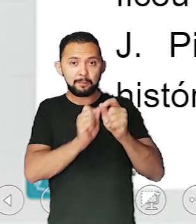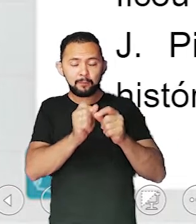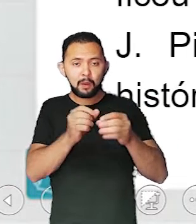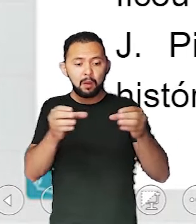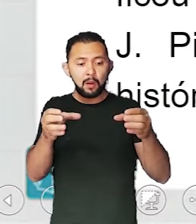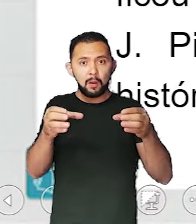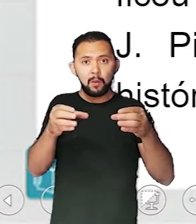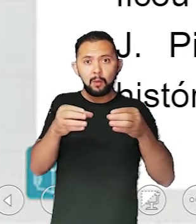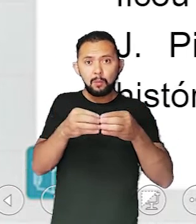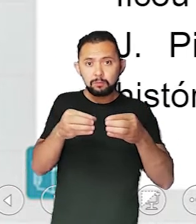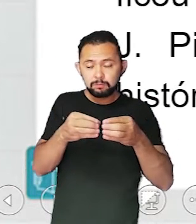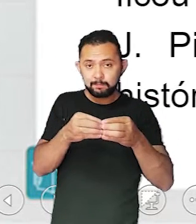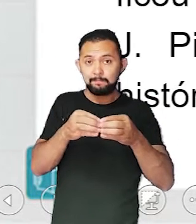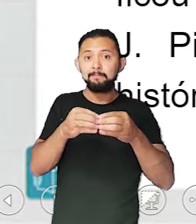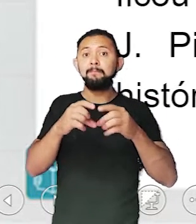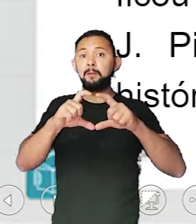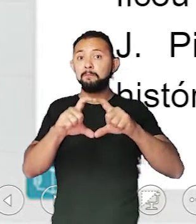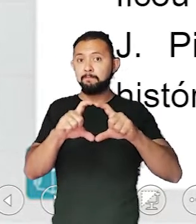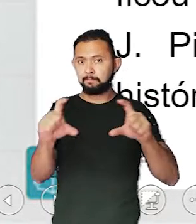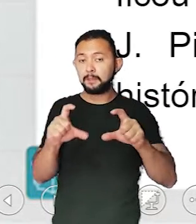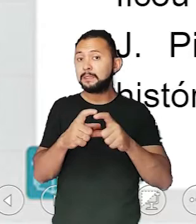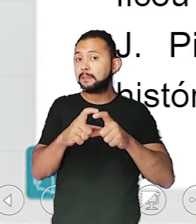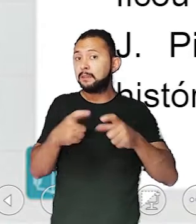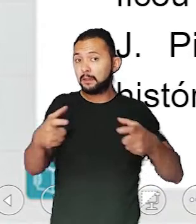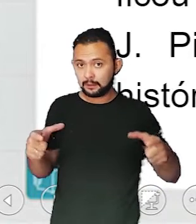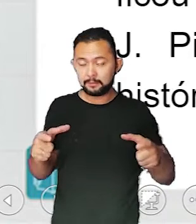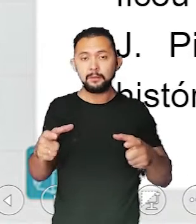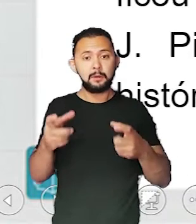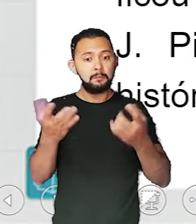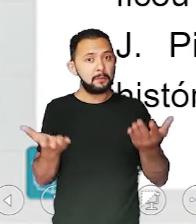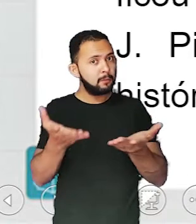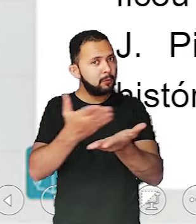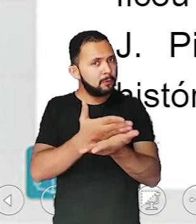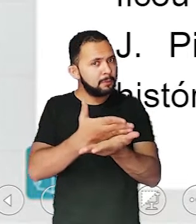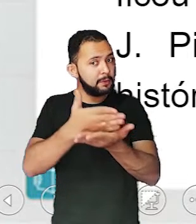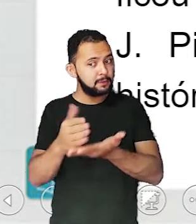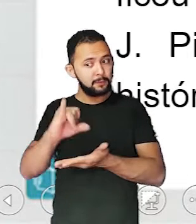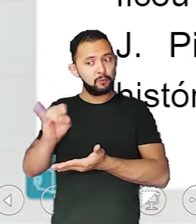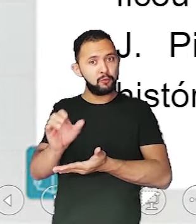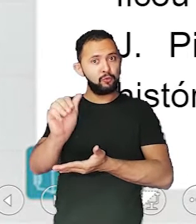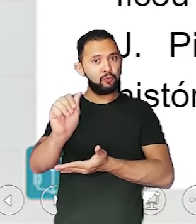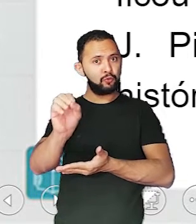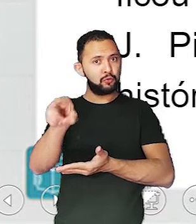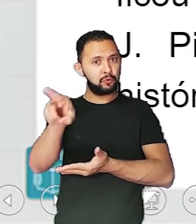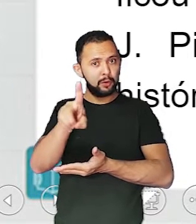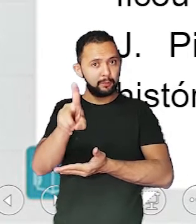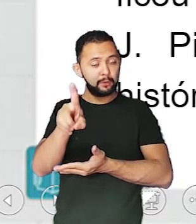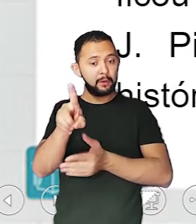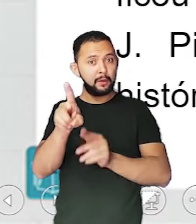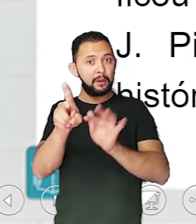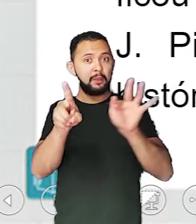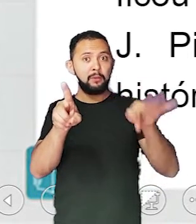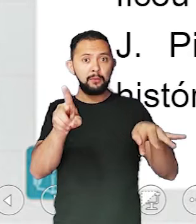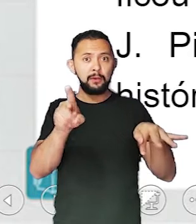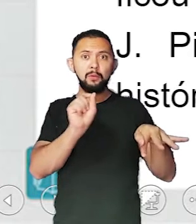enorme. Olha, o começo do período é aqui em João, certo? Então aqui nós temos o começo do período e o final somente aqui. Então